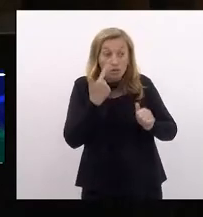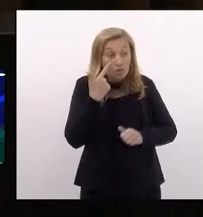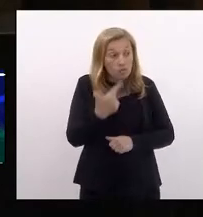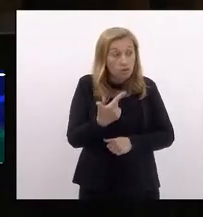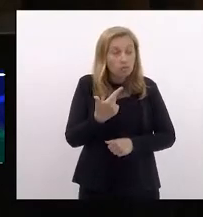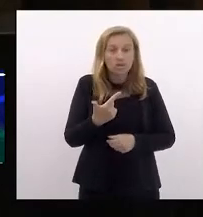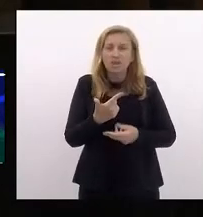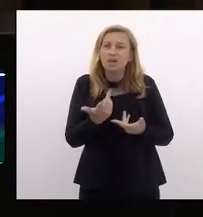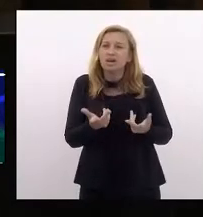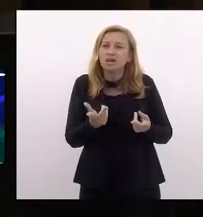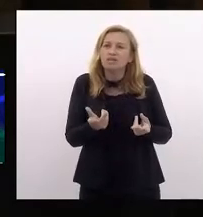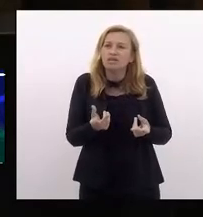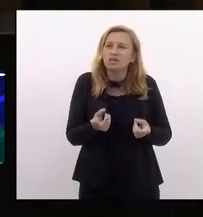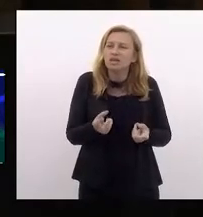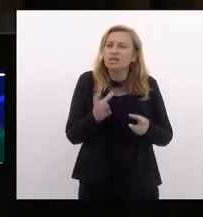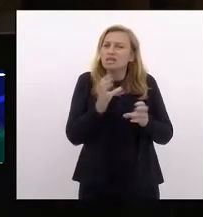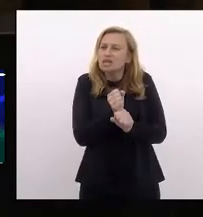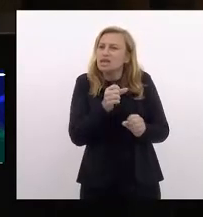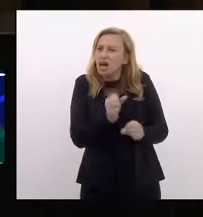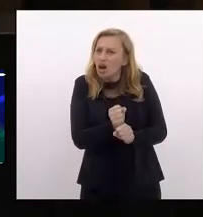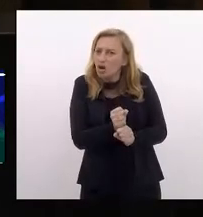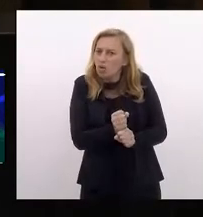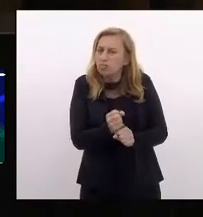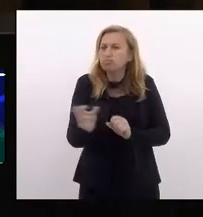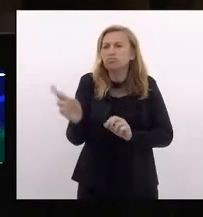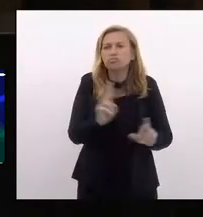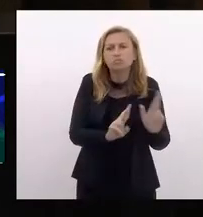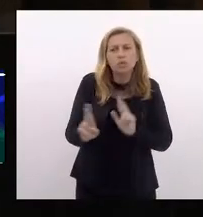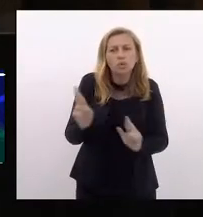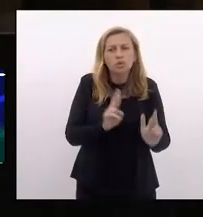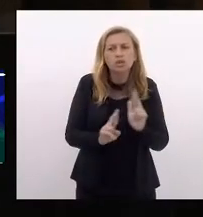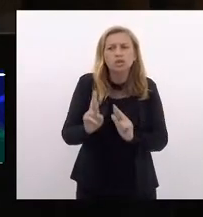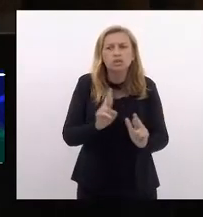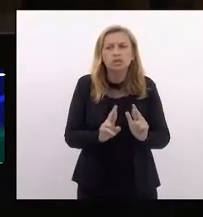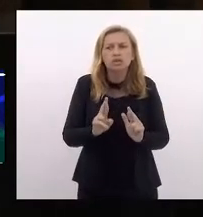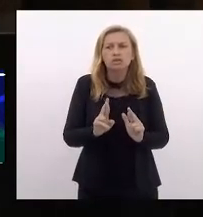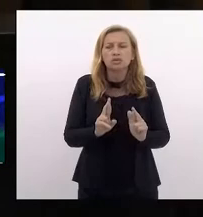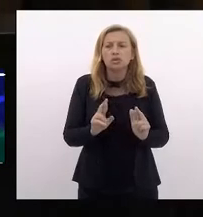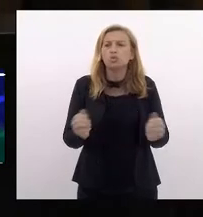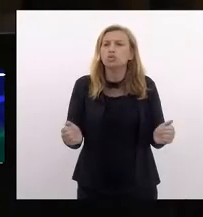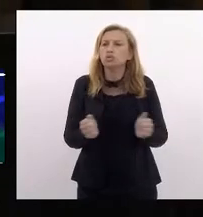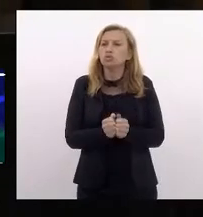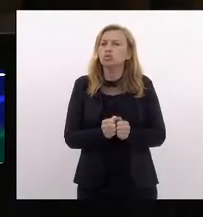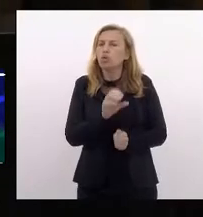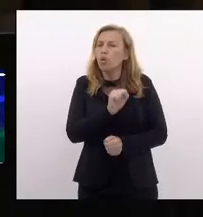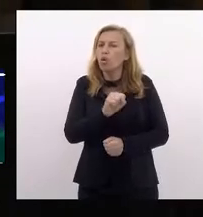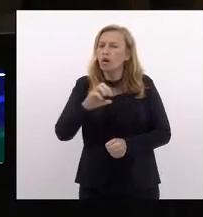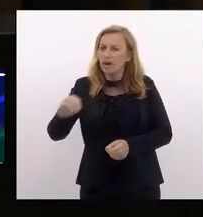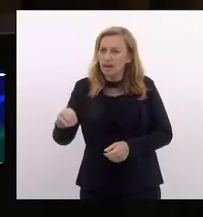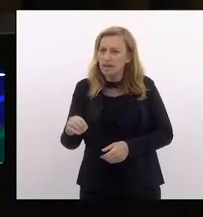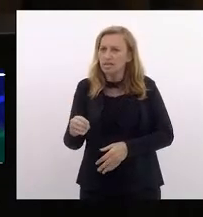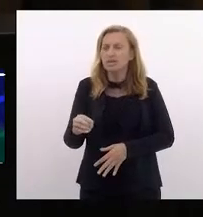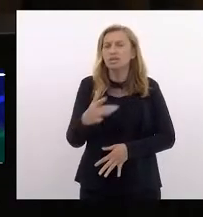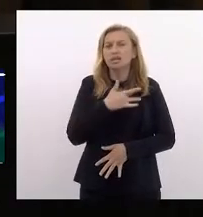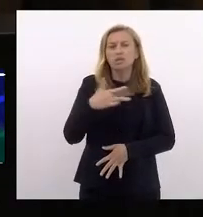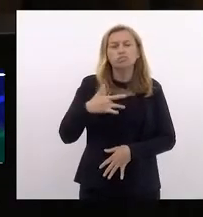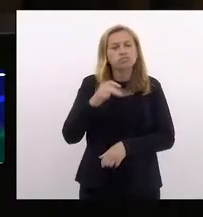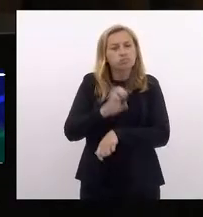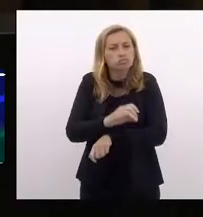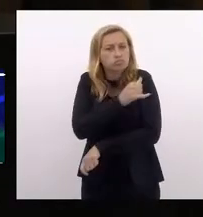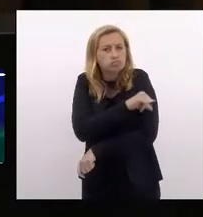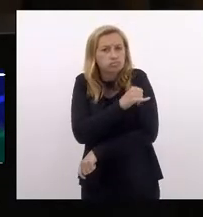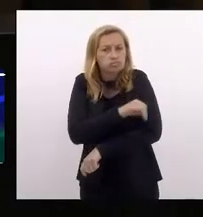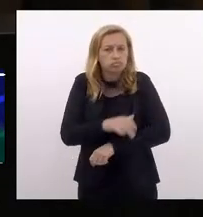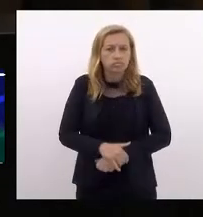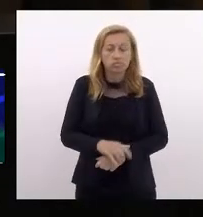essas esses cálculos e as relações que se abateram junto com a isoestes da saúde no estado do Rio de